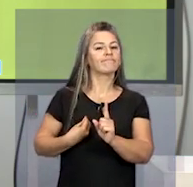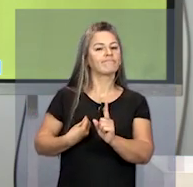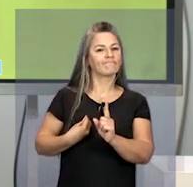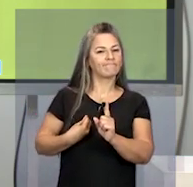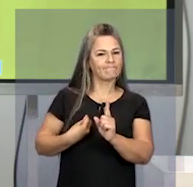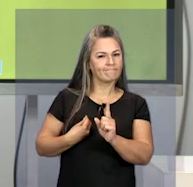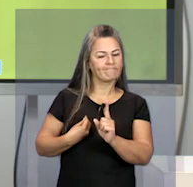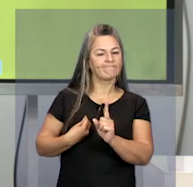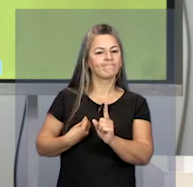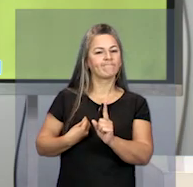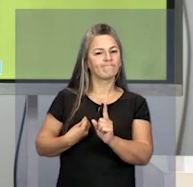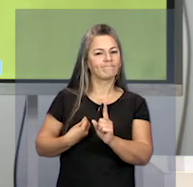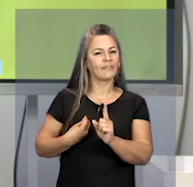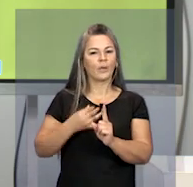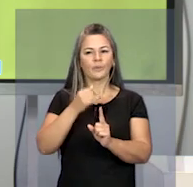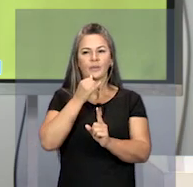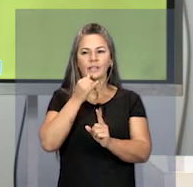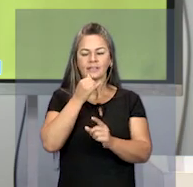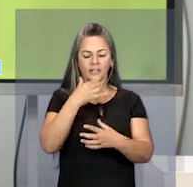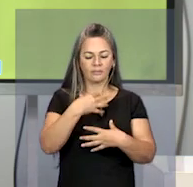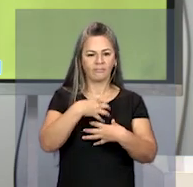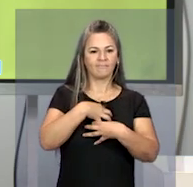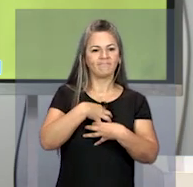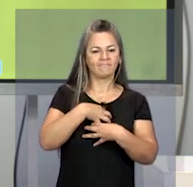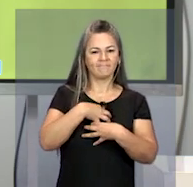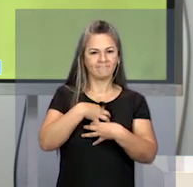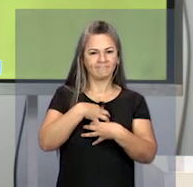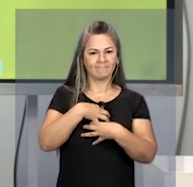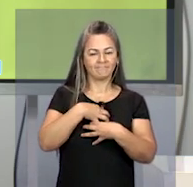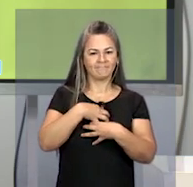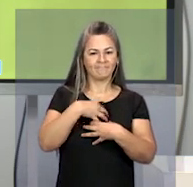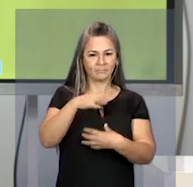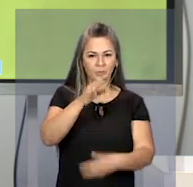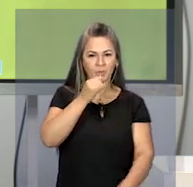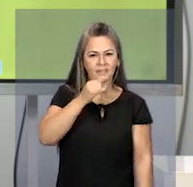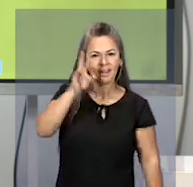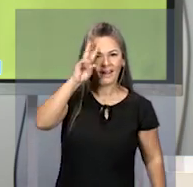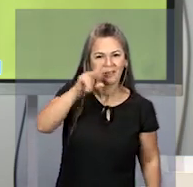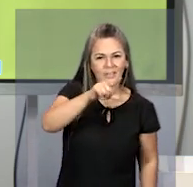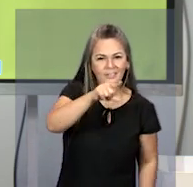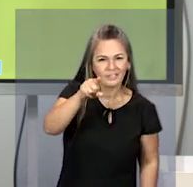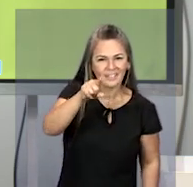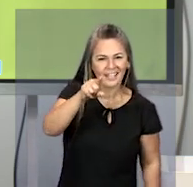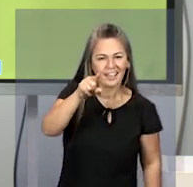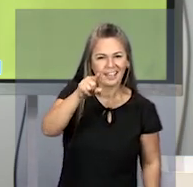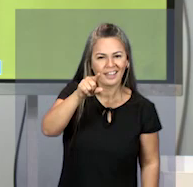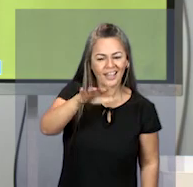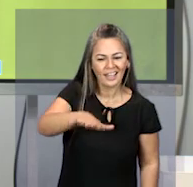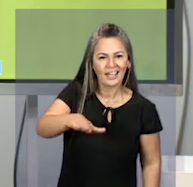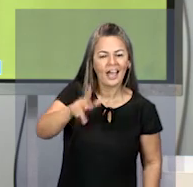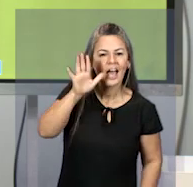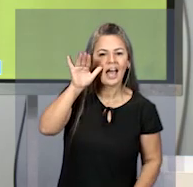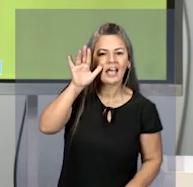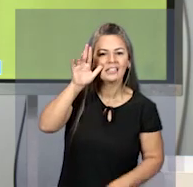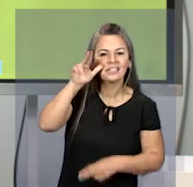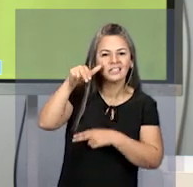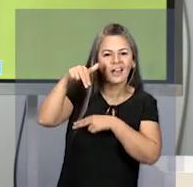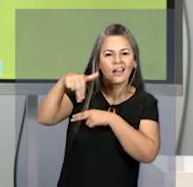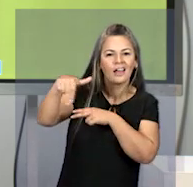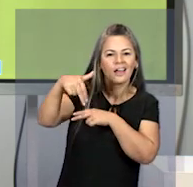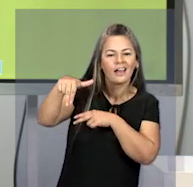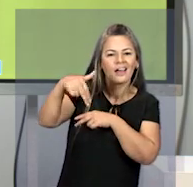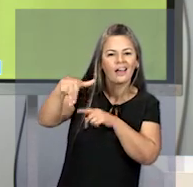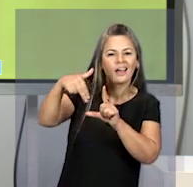pensamentos diversos, formas de agir diversas. Lembra? Você quando assistia de repente umas novelas e você